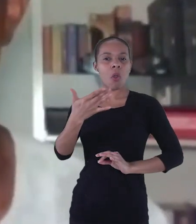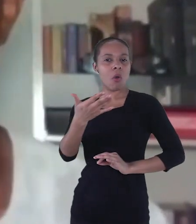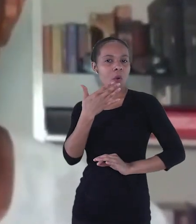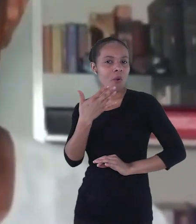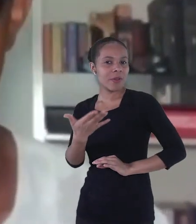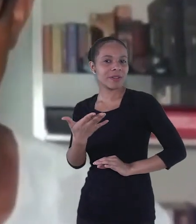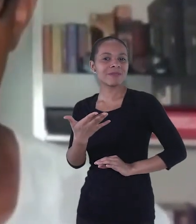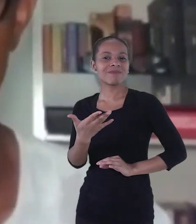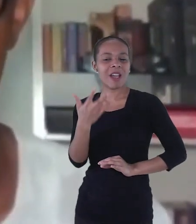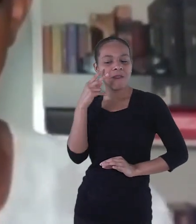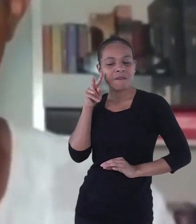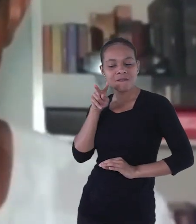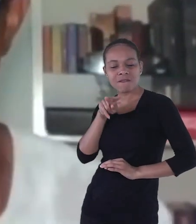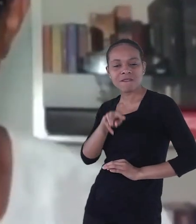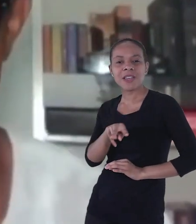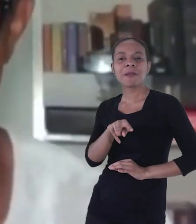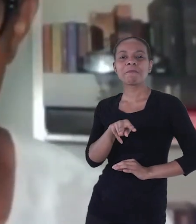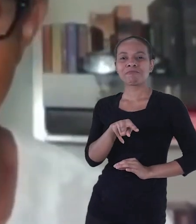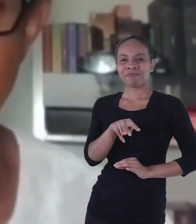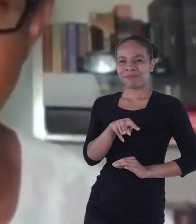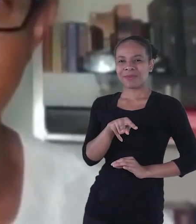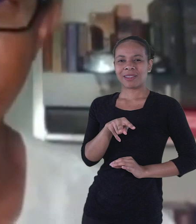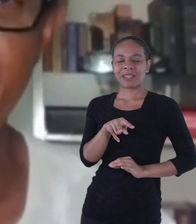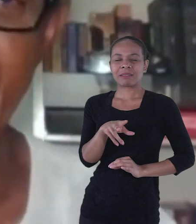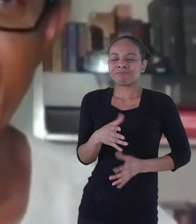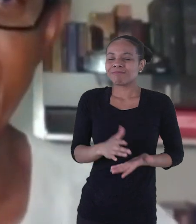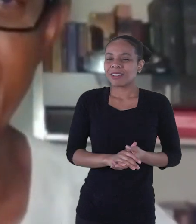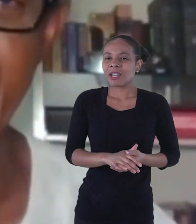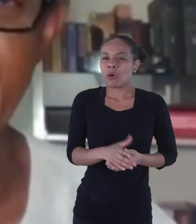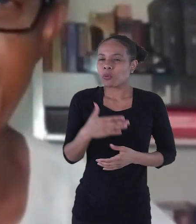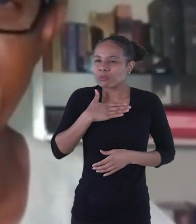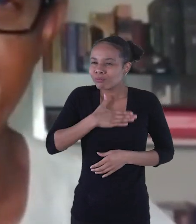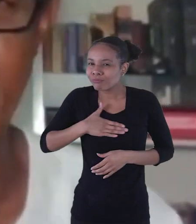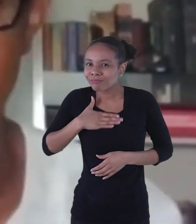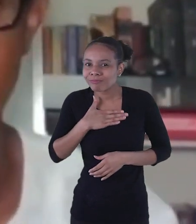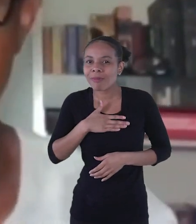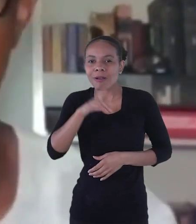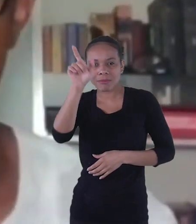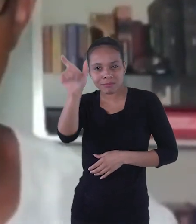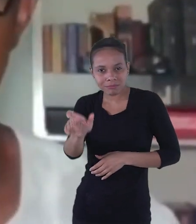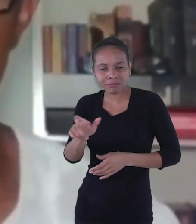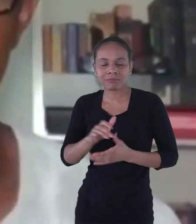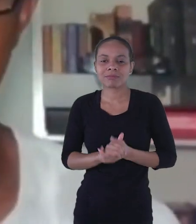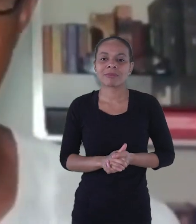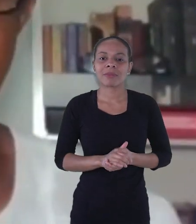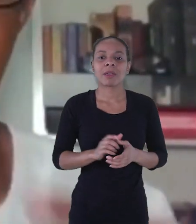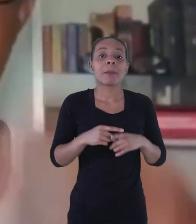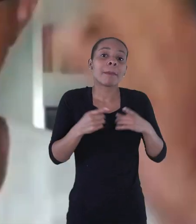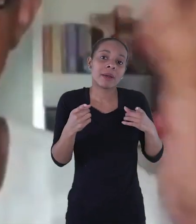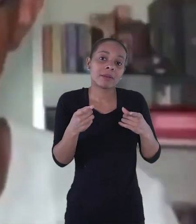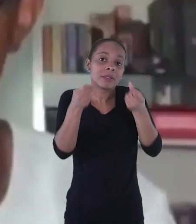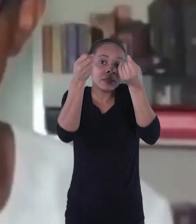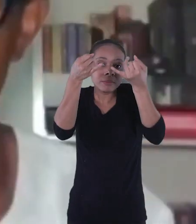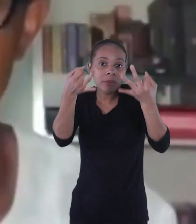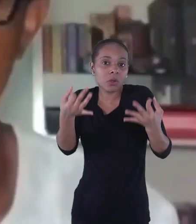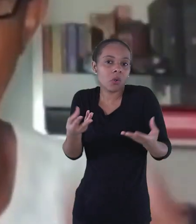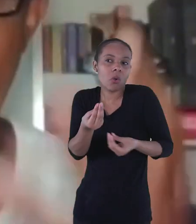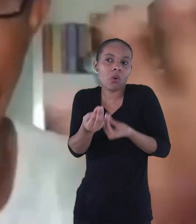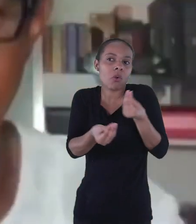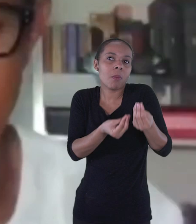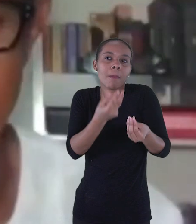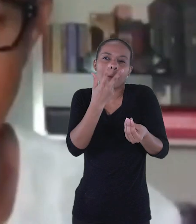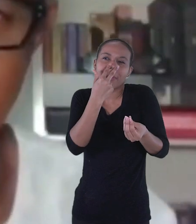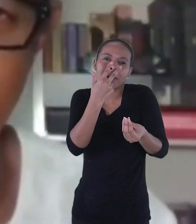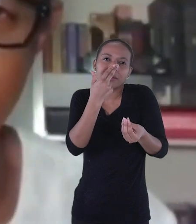ele era muito fascinado pela Carolina, mas descreveu aquilo como uma